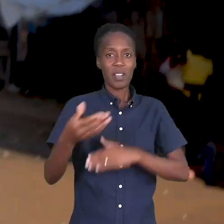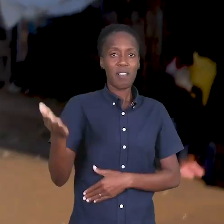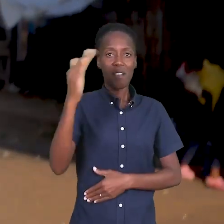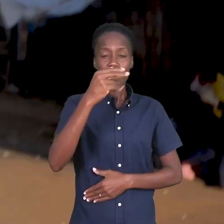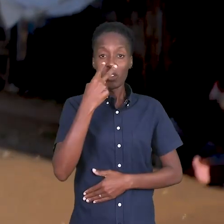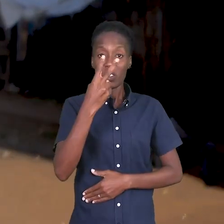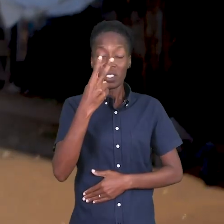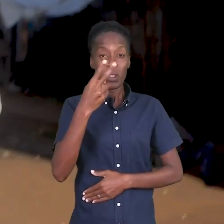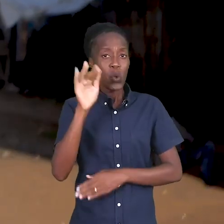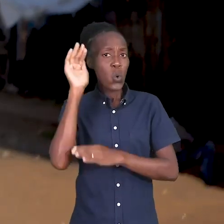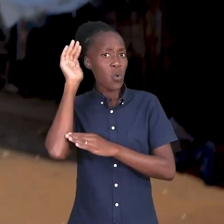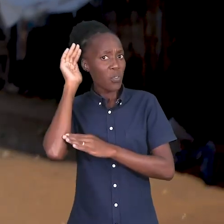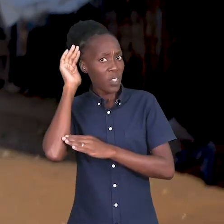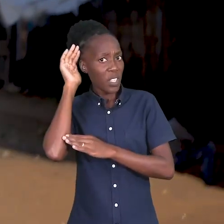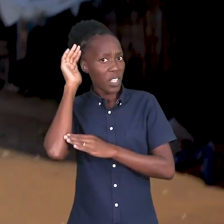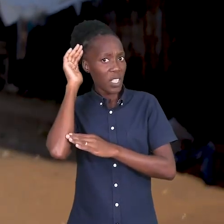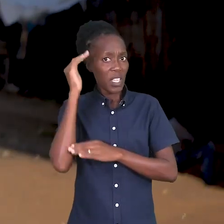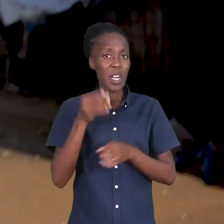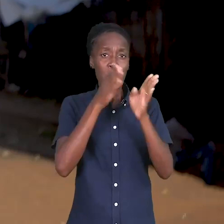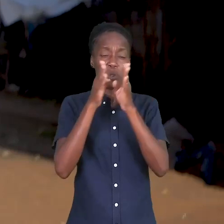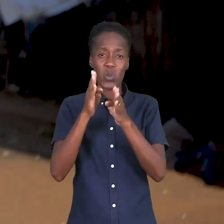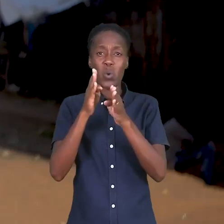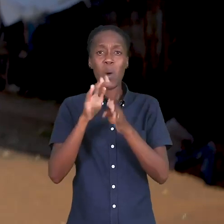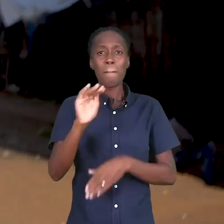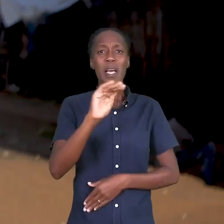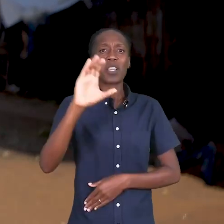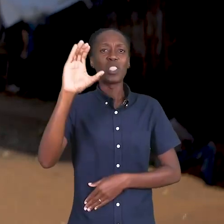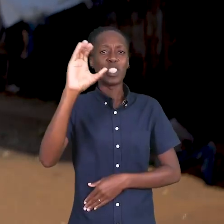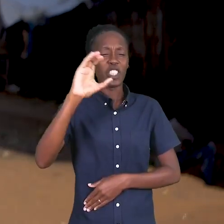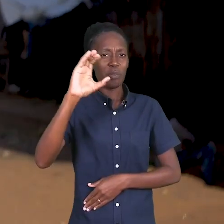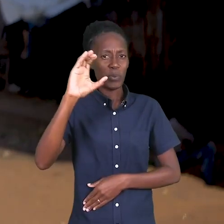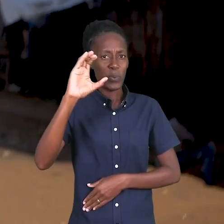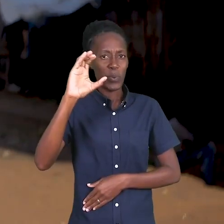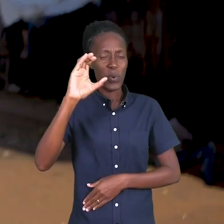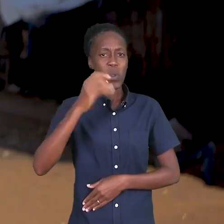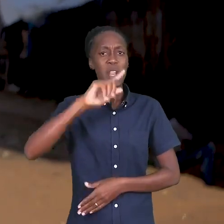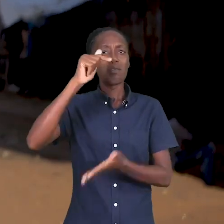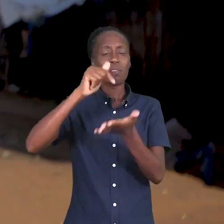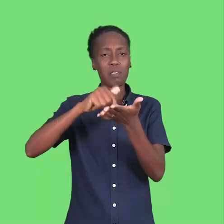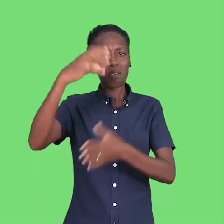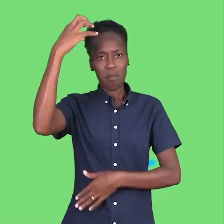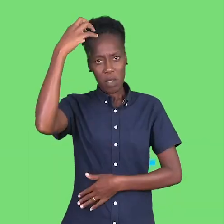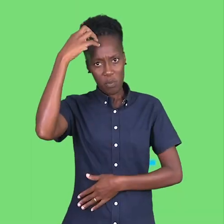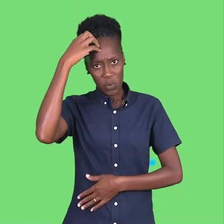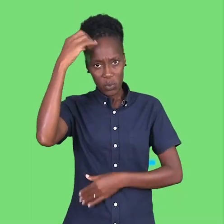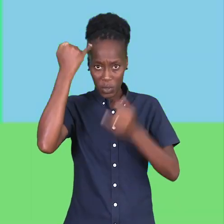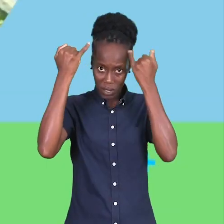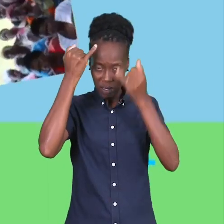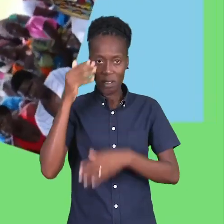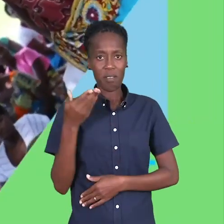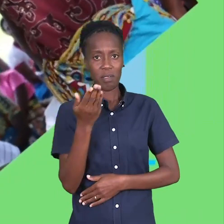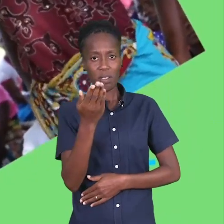esta semana nós vamos conhecer as opiniões das pessoas de Chamonculo, bairro periférico da cidade de Maputo.